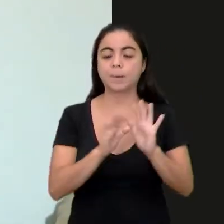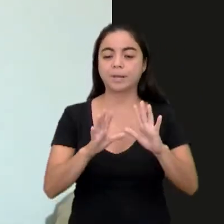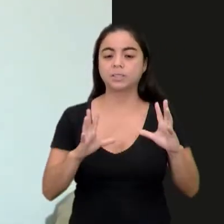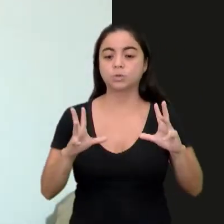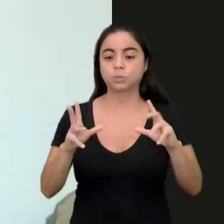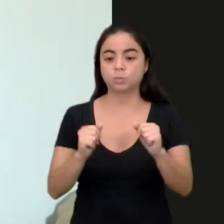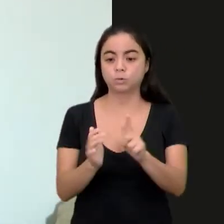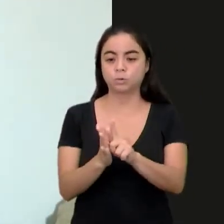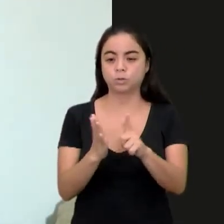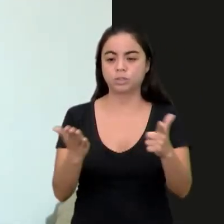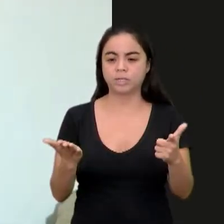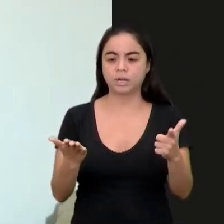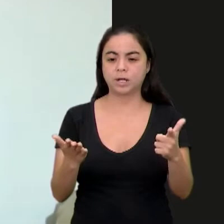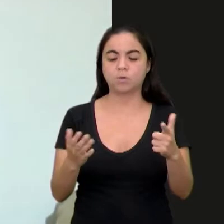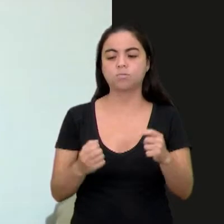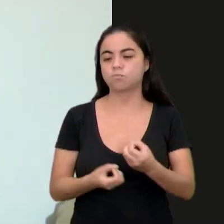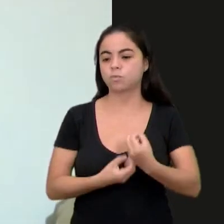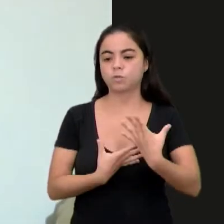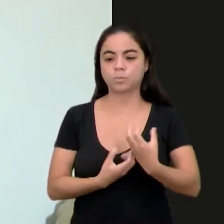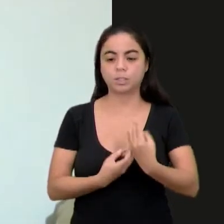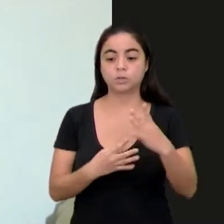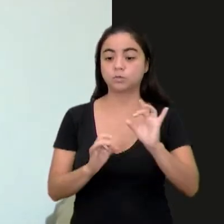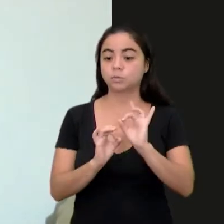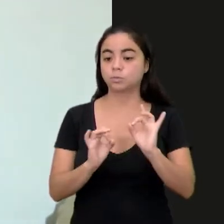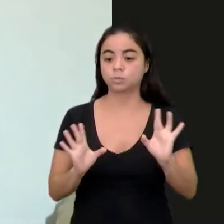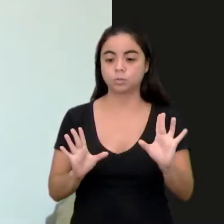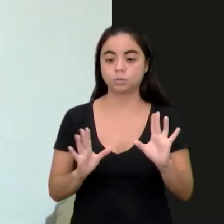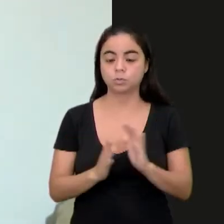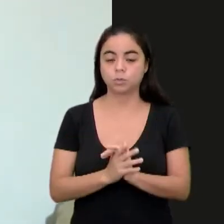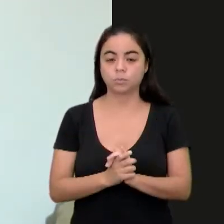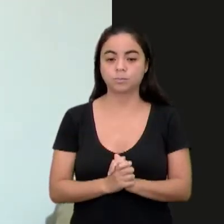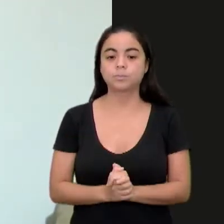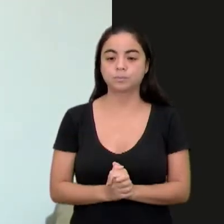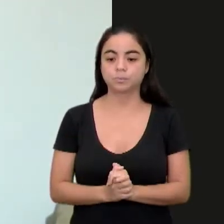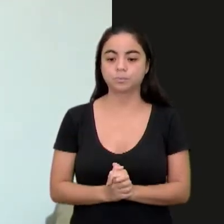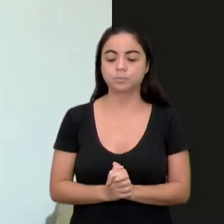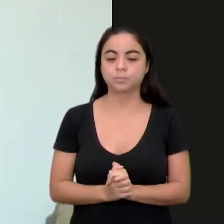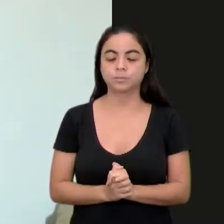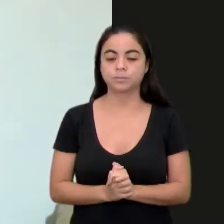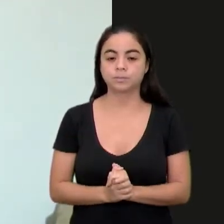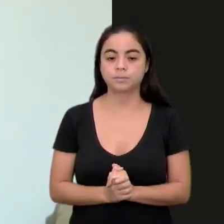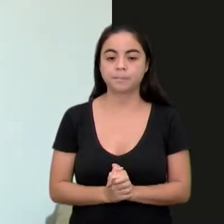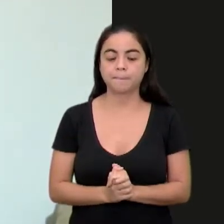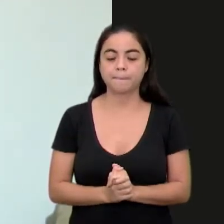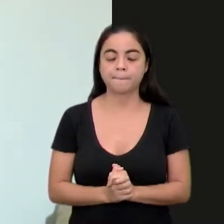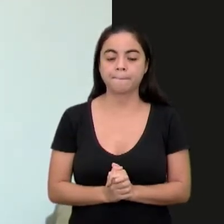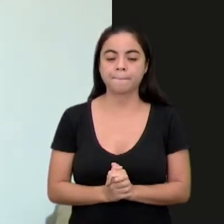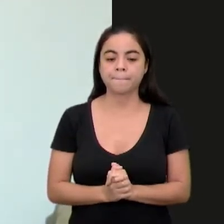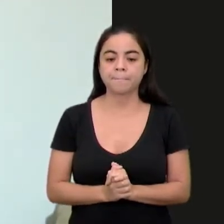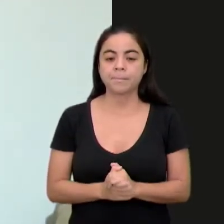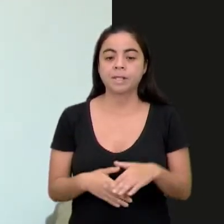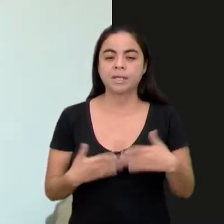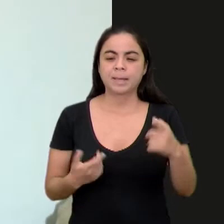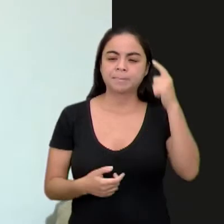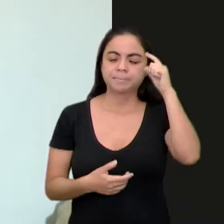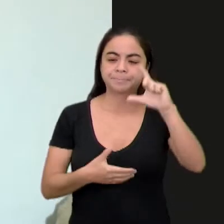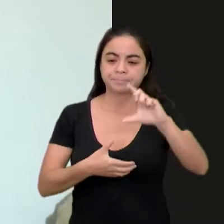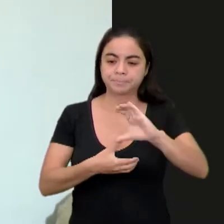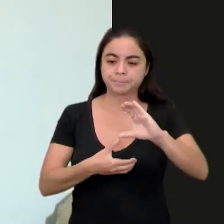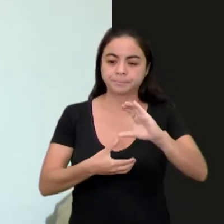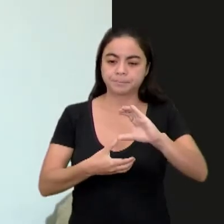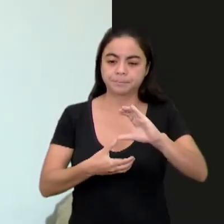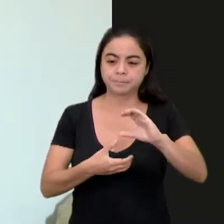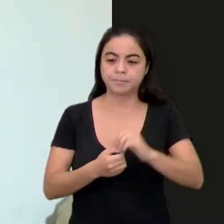jornal ele é informativo, ele é imparcial. O que se procura fazer com a charge é que ela